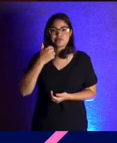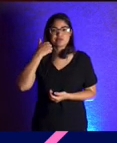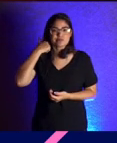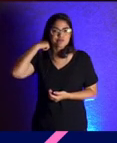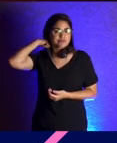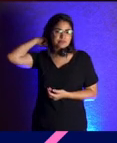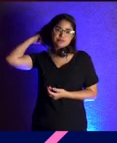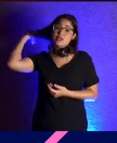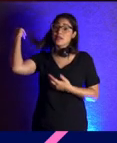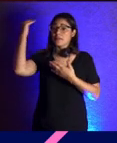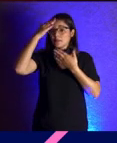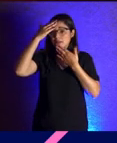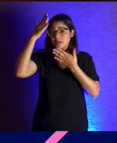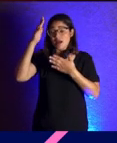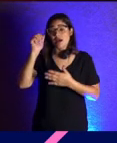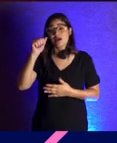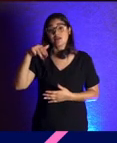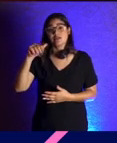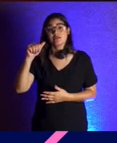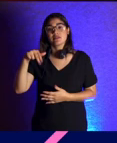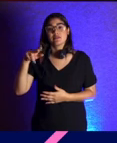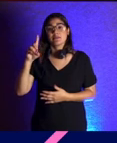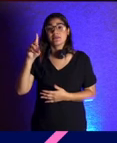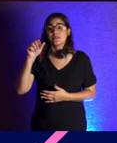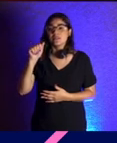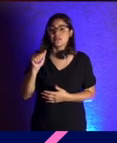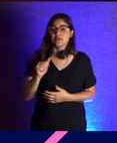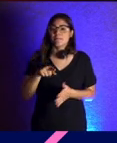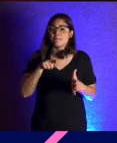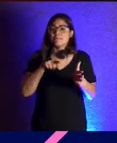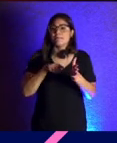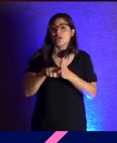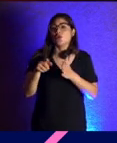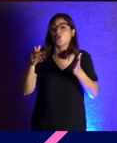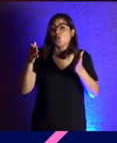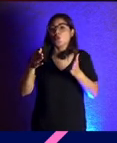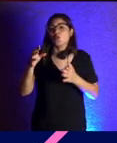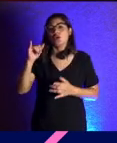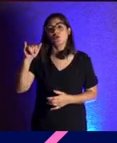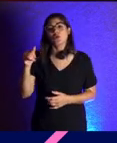Obrigada, Amanda. Tenho aqui uma pergunta para o Gordi.